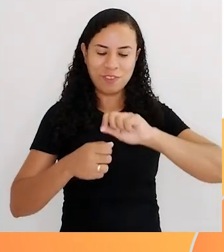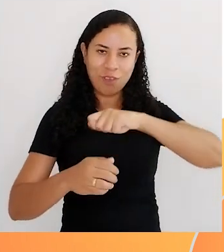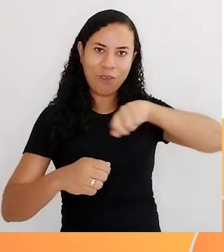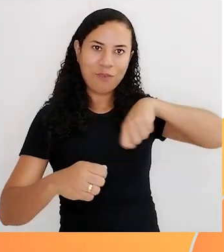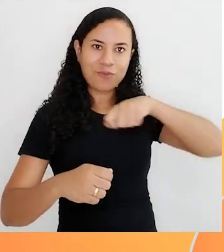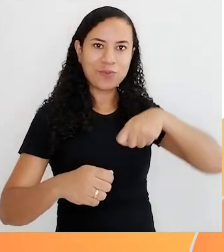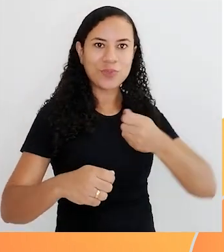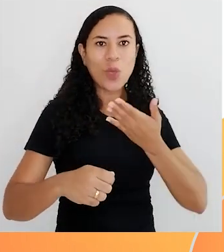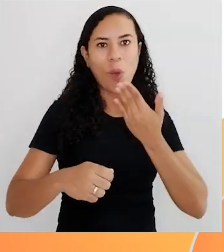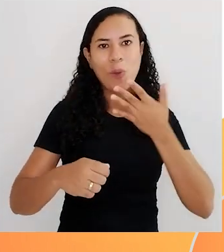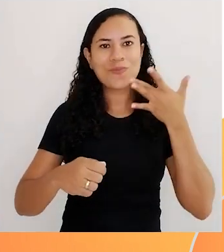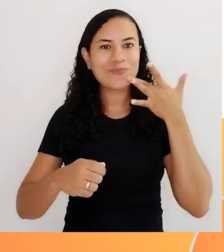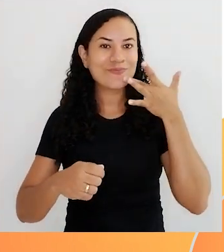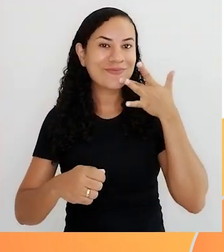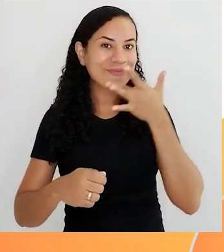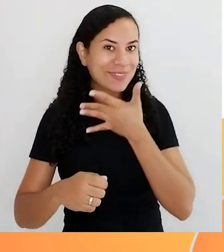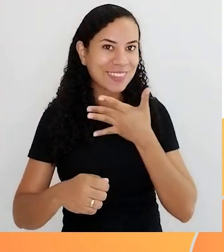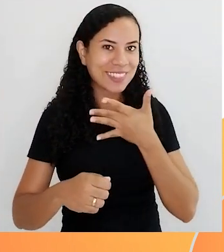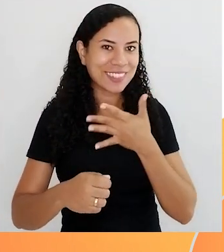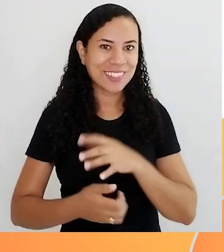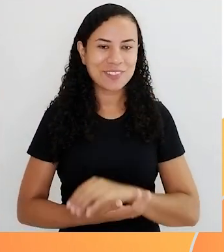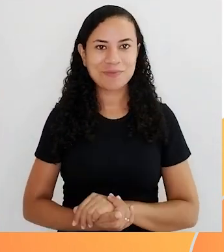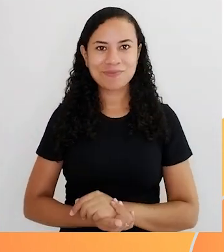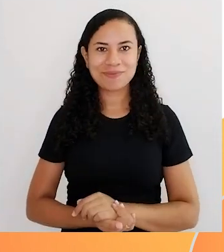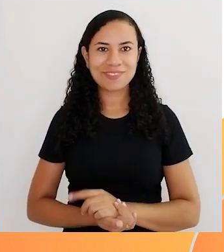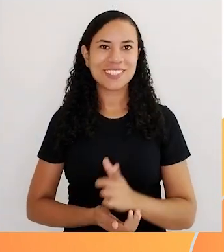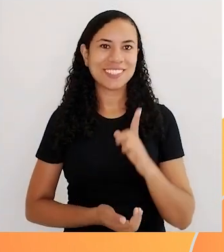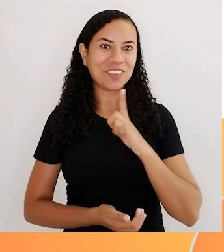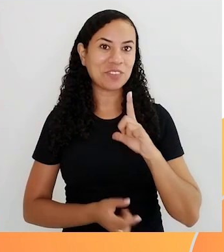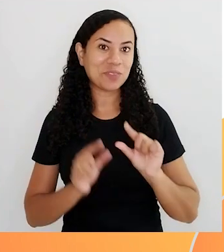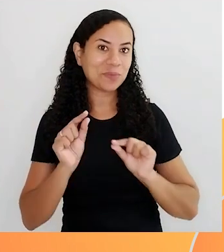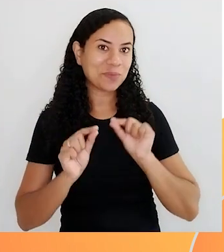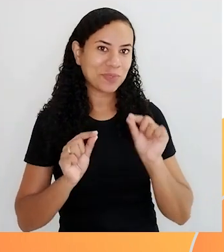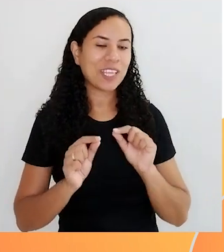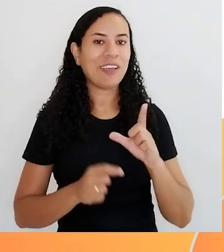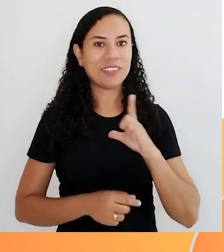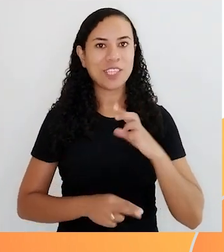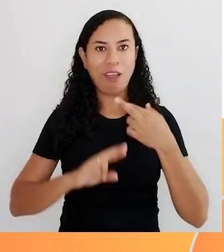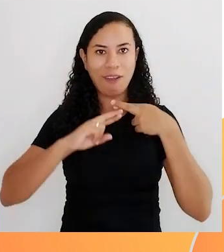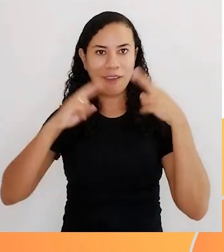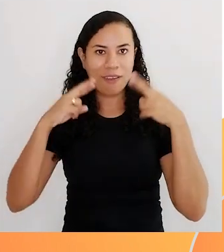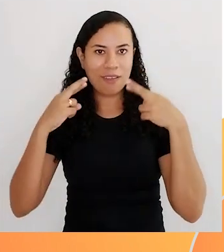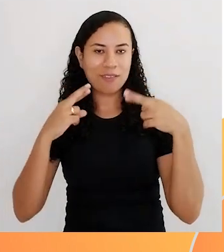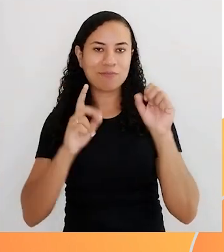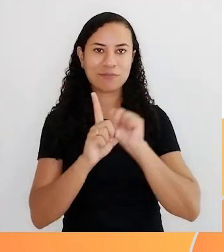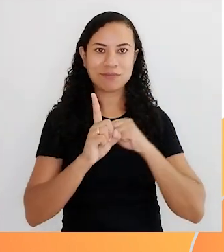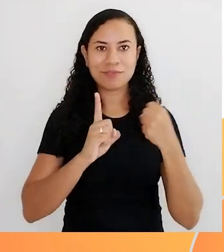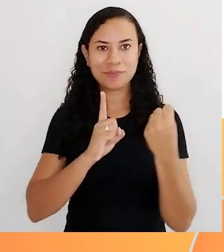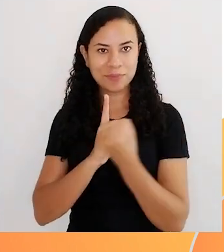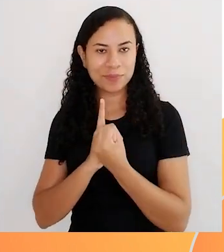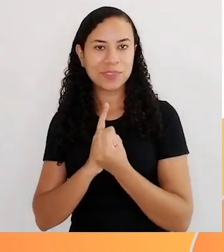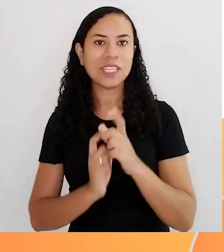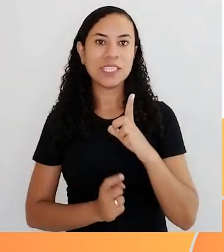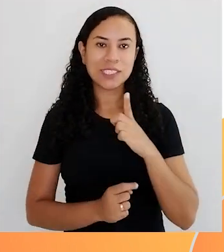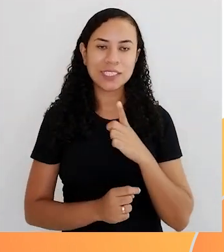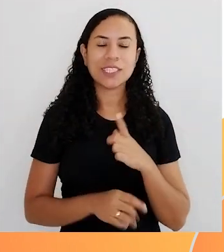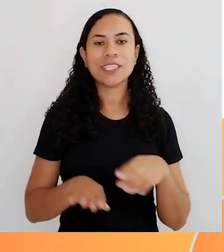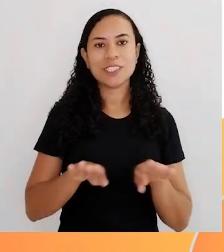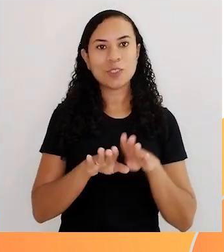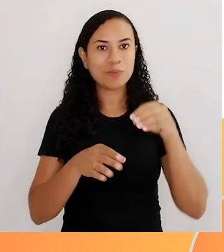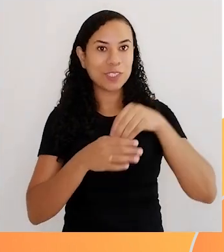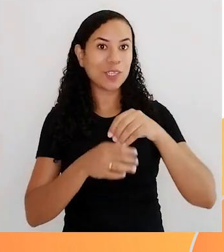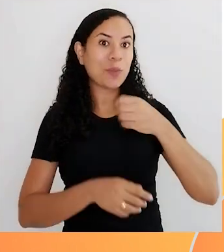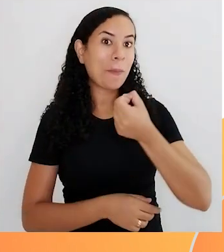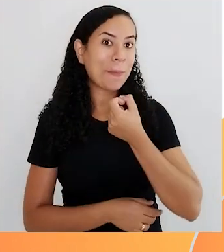comida deliciosa. Nós temos, portanto, uma crítica social, temos um quê de humor, não